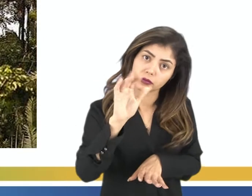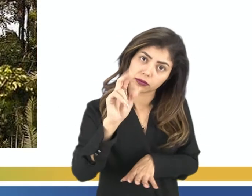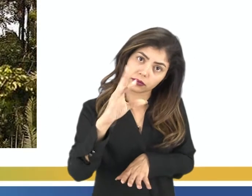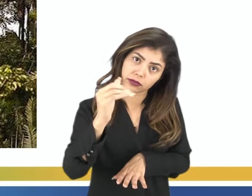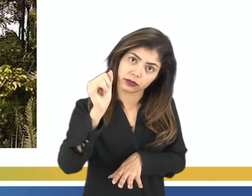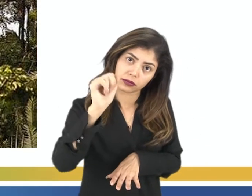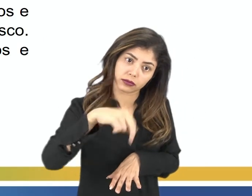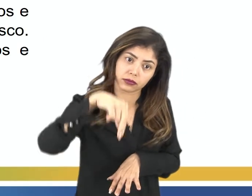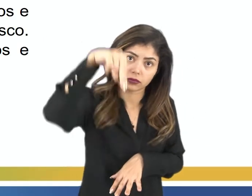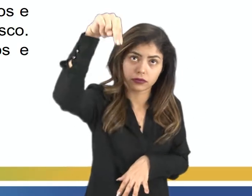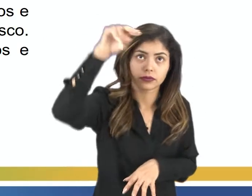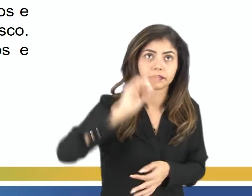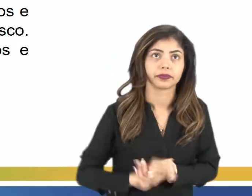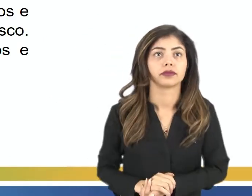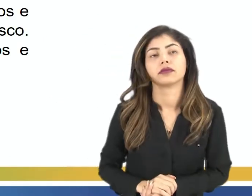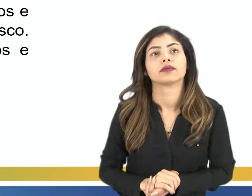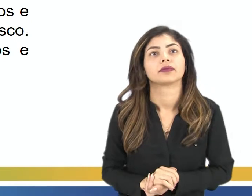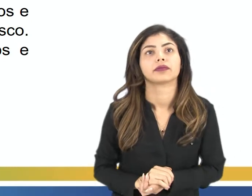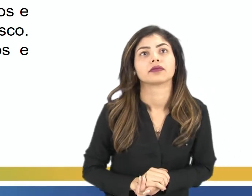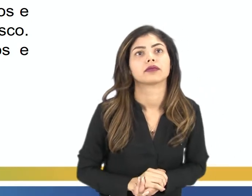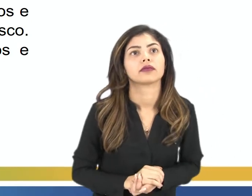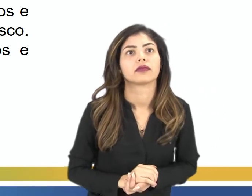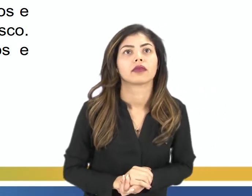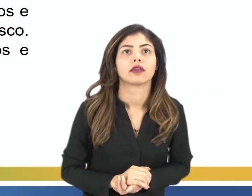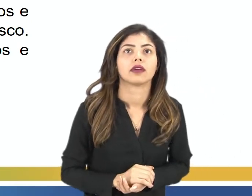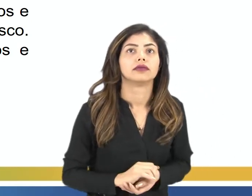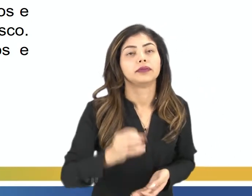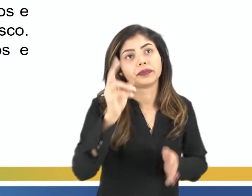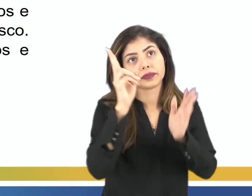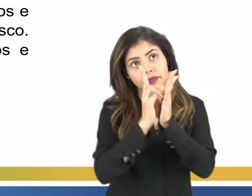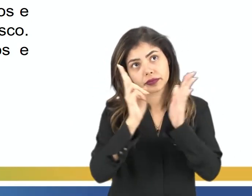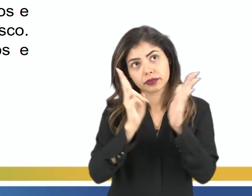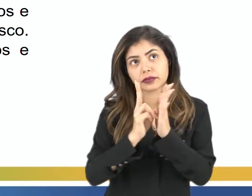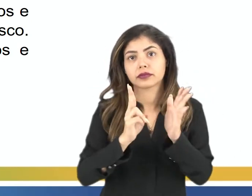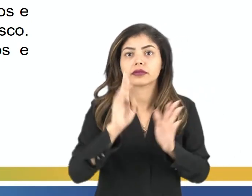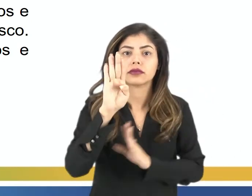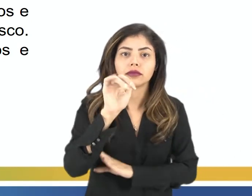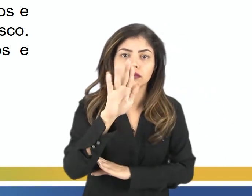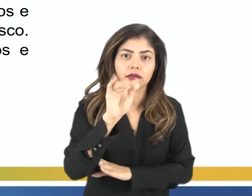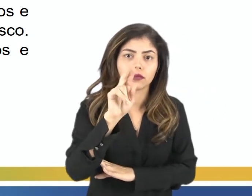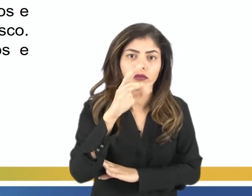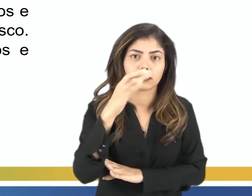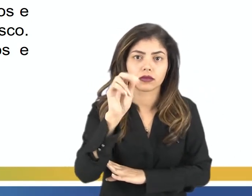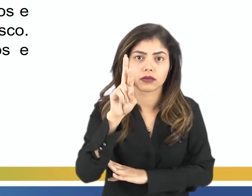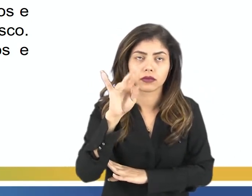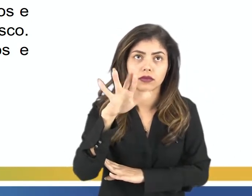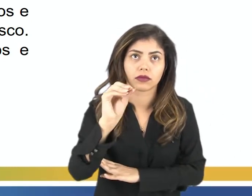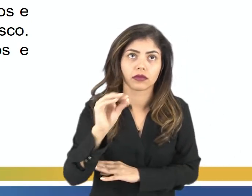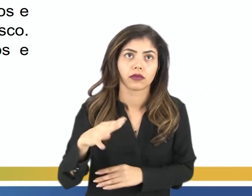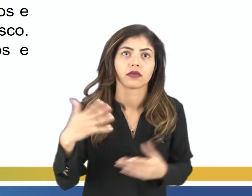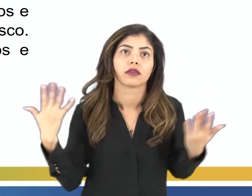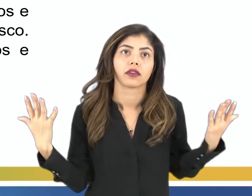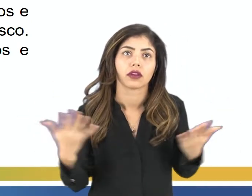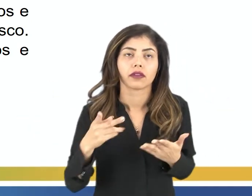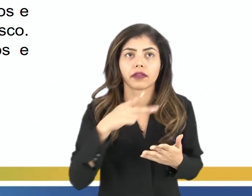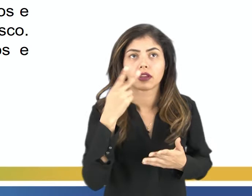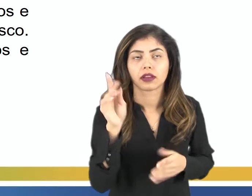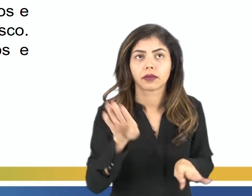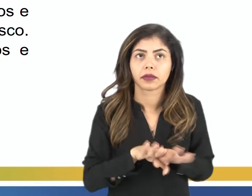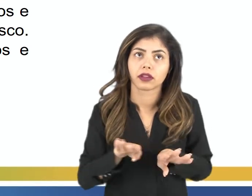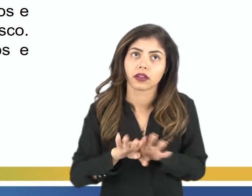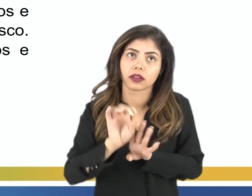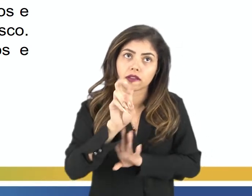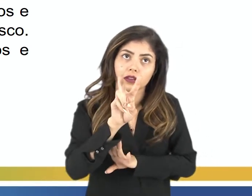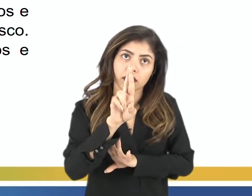do Nordeste, ok? Então, nós falamos dos índios, dos babaçoeiros, que são povo da floresta, e podemos falar também